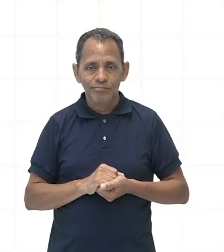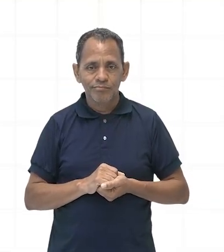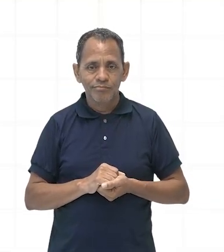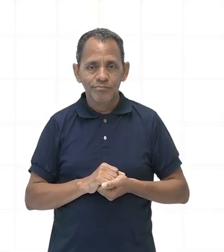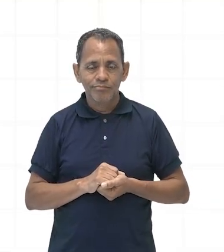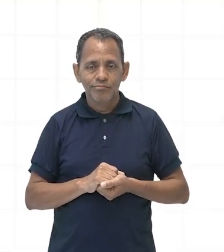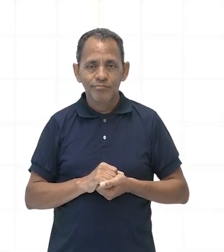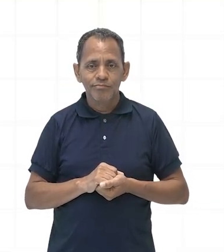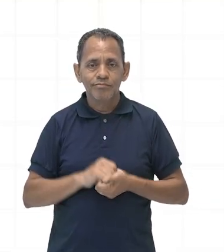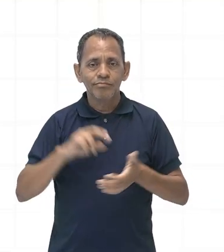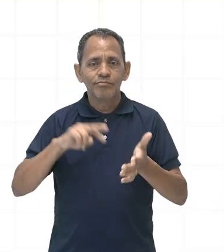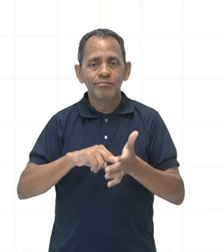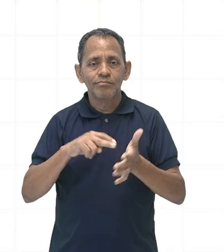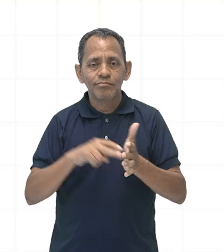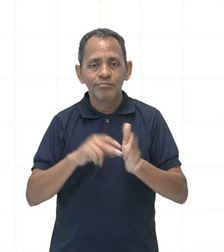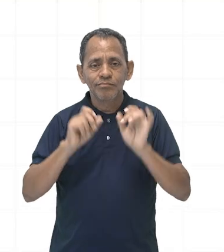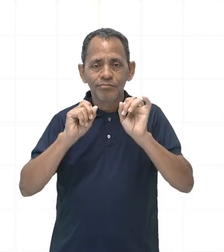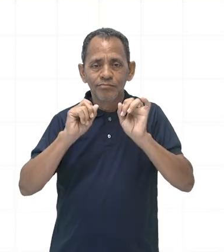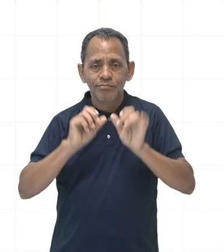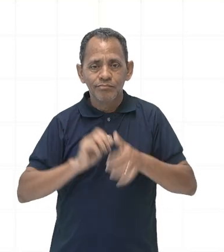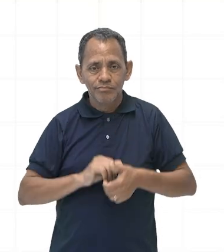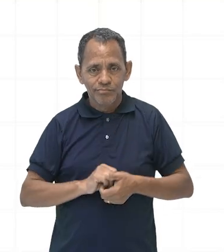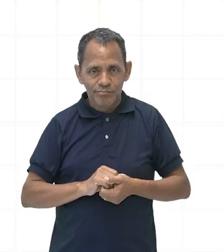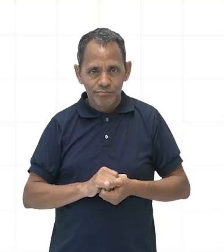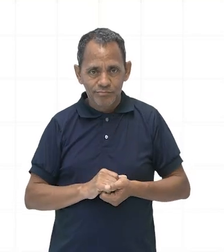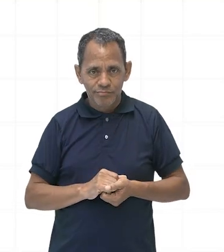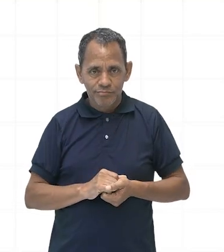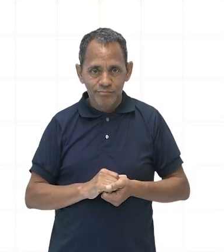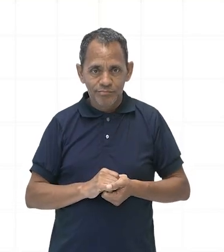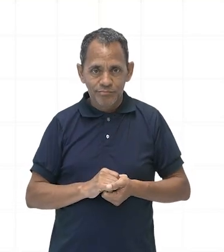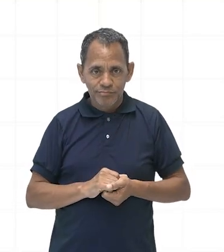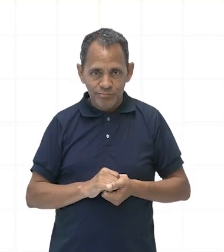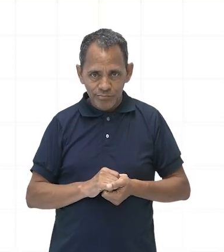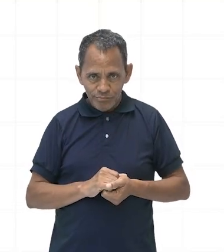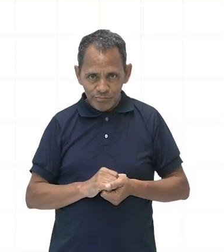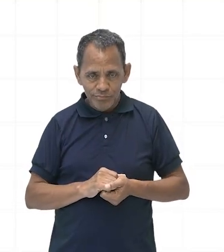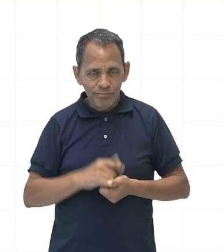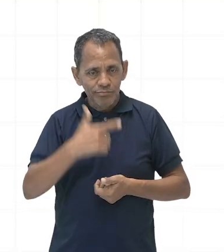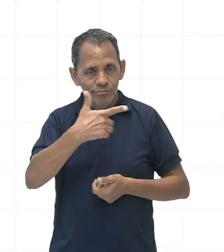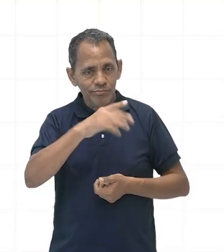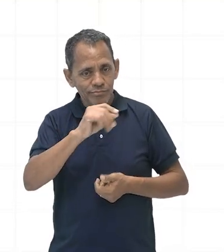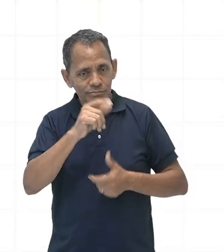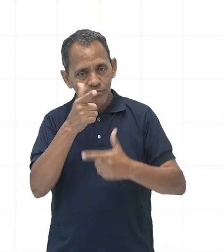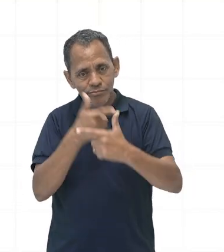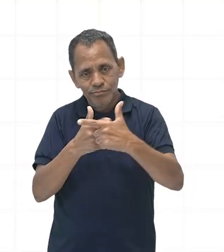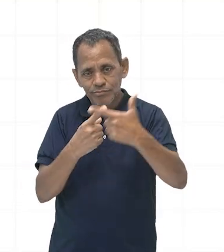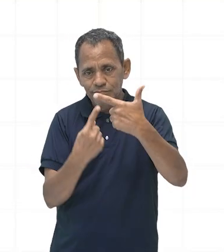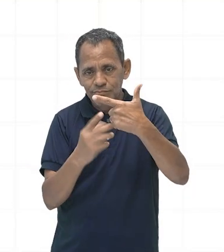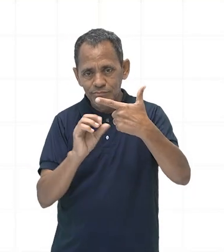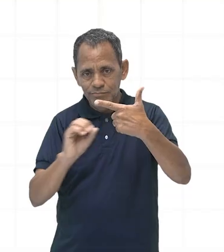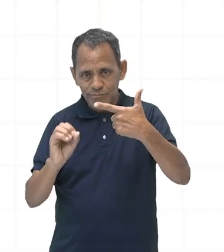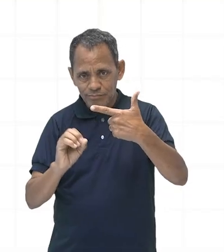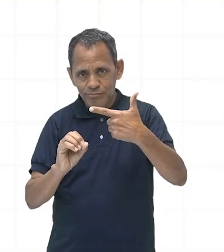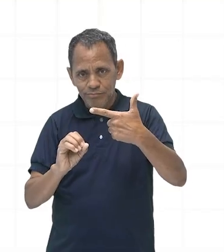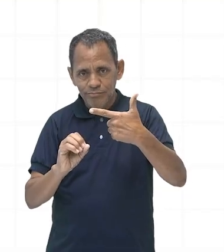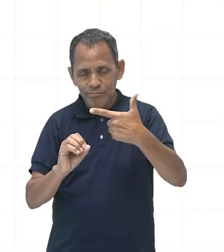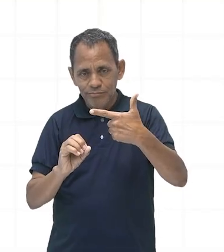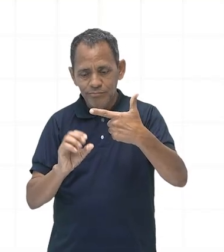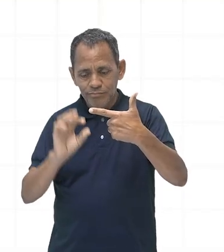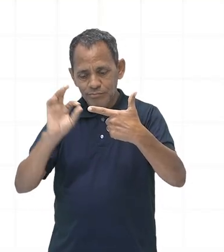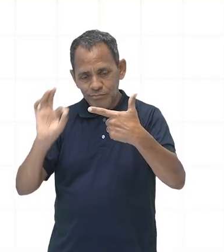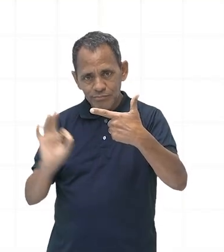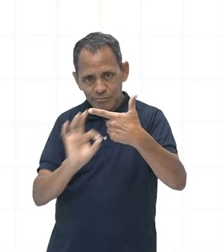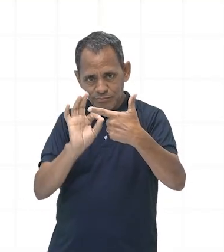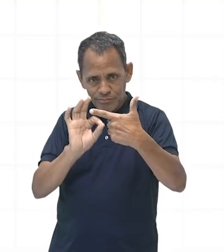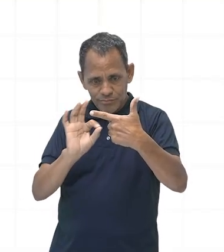20% significa, né? Isso aqui, 20% significa que é 20 dividido por 100. Que eu vou